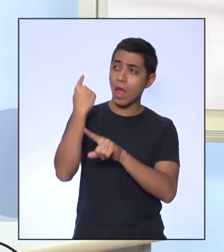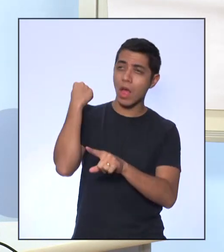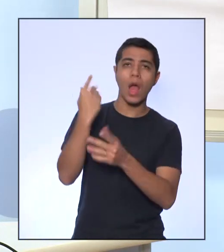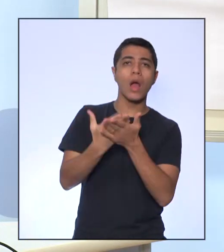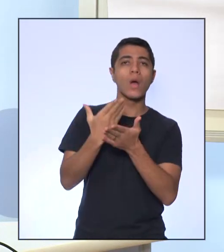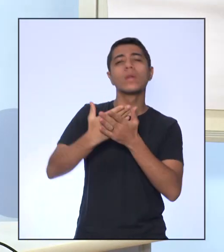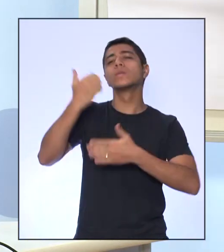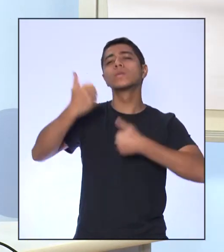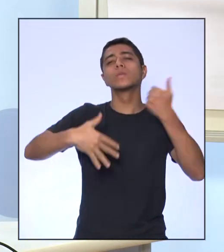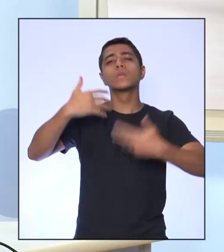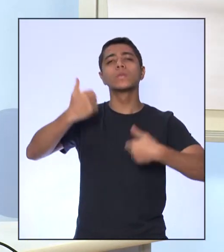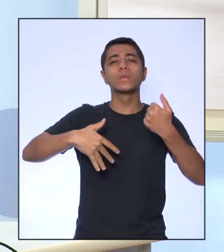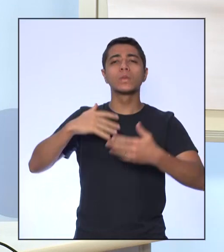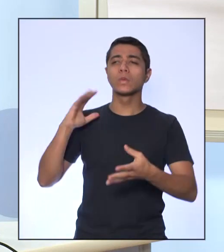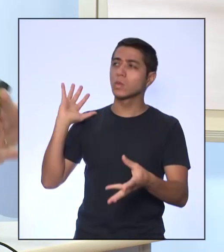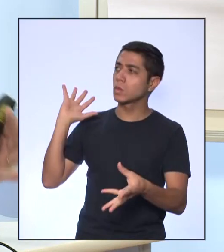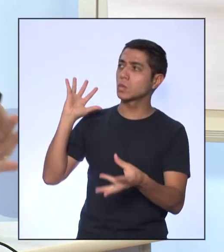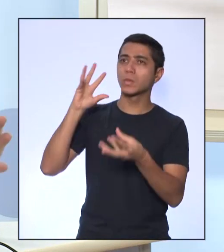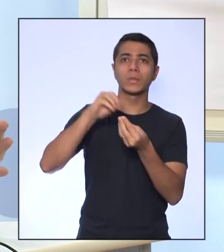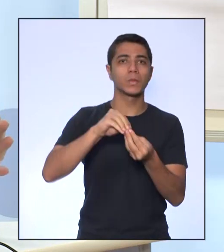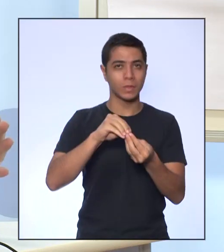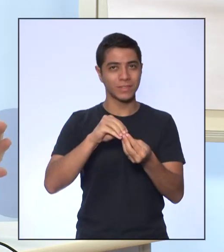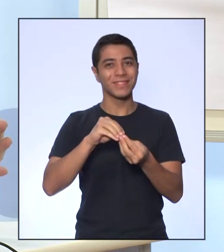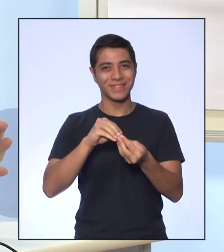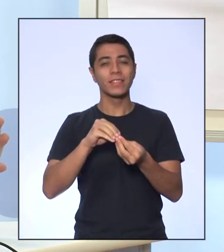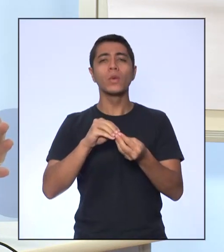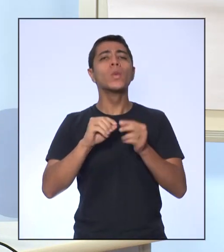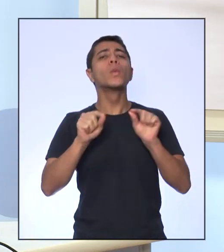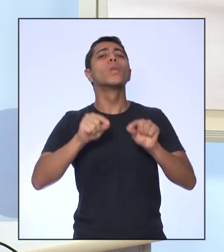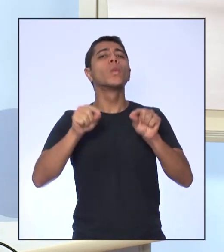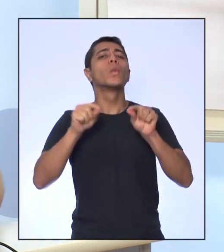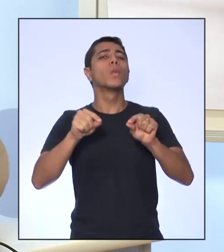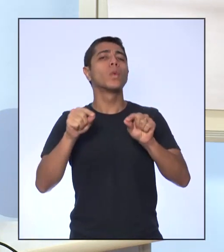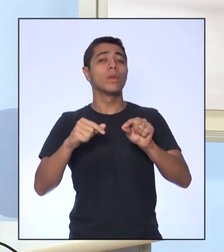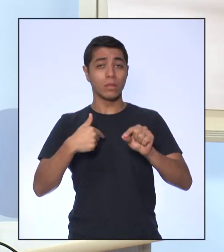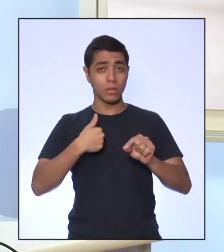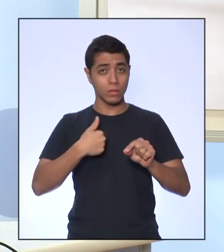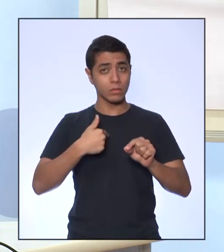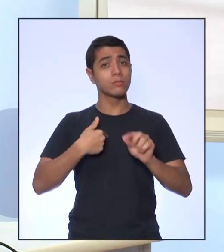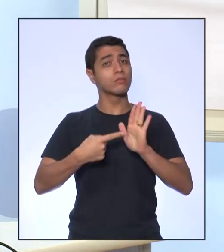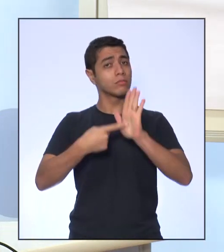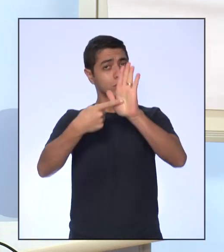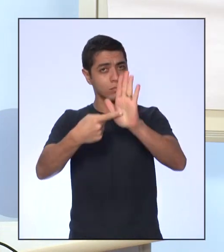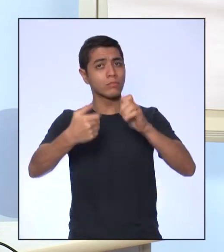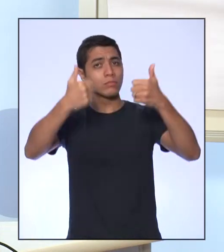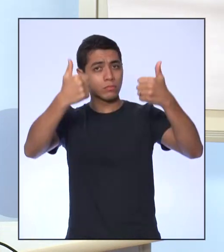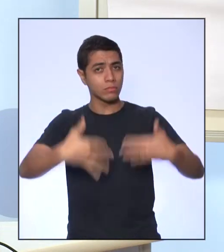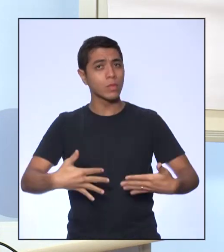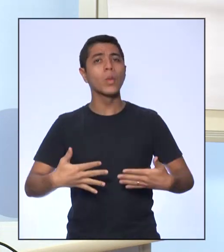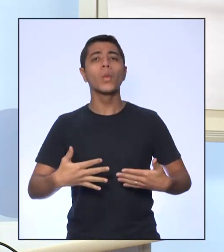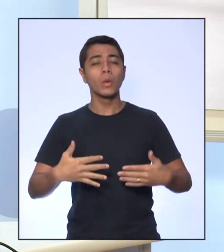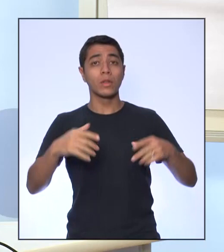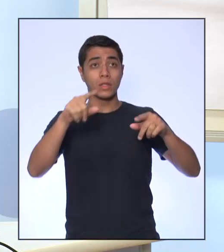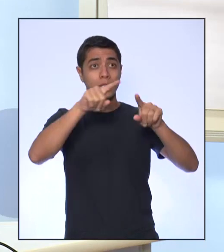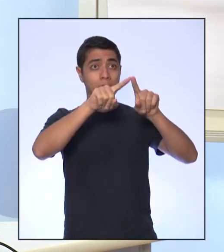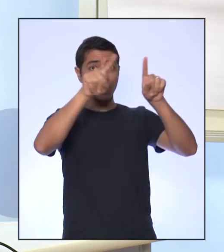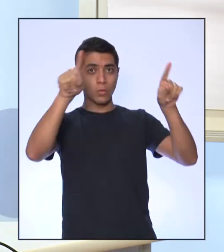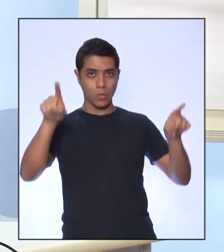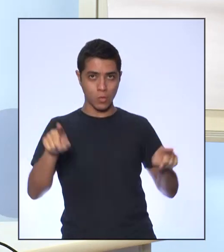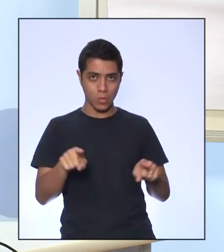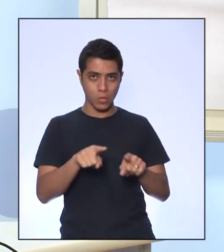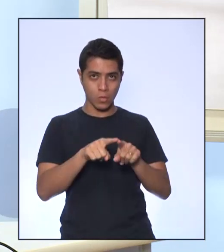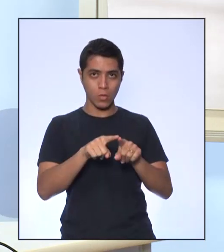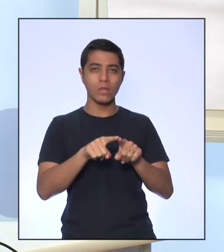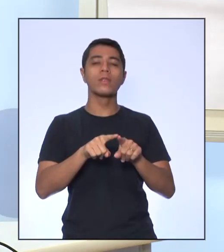né então eu tava conversando com vocês eu estou apresentando para vocês né a questão do circulo trigonométrico então no circulo trigonométrico